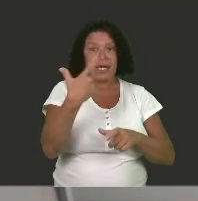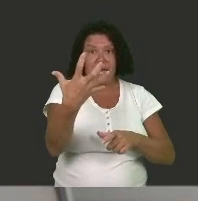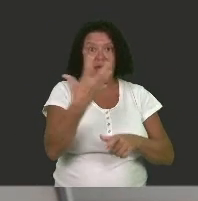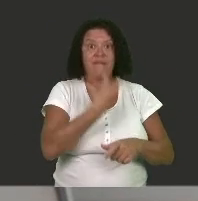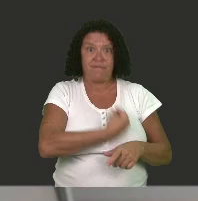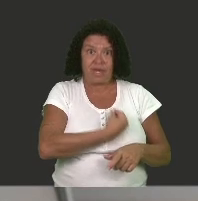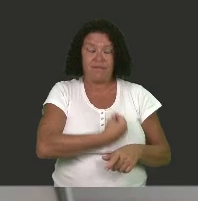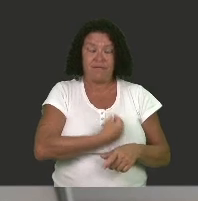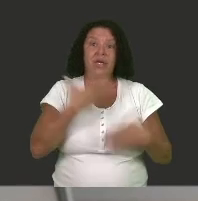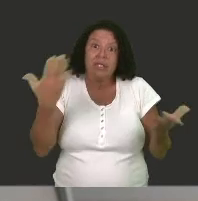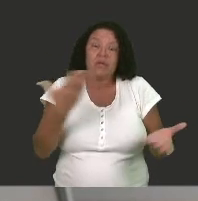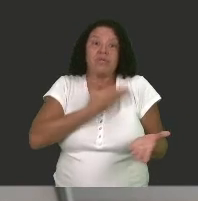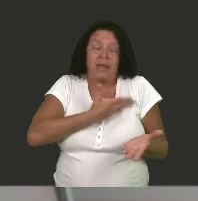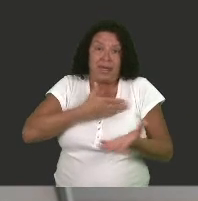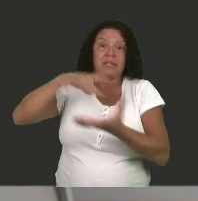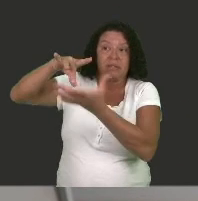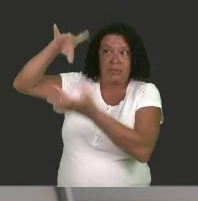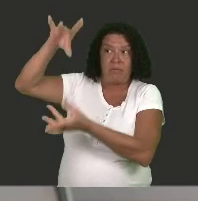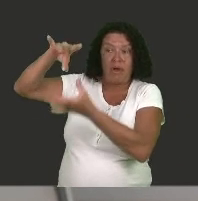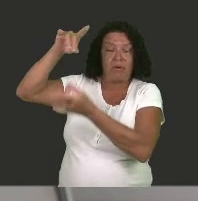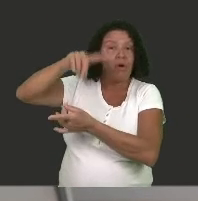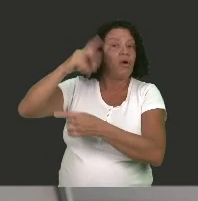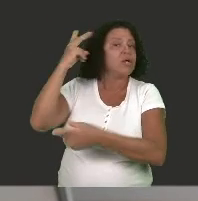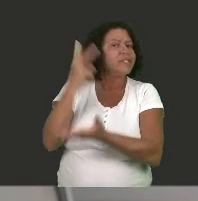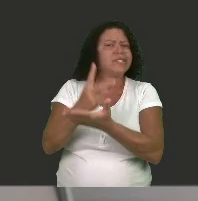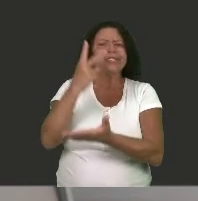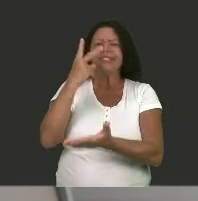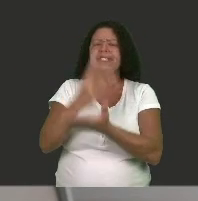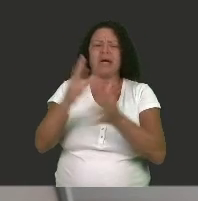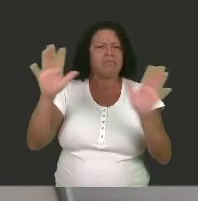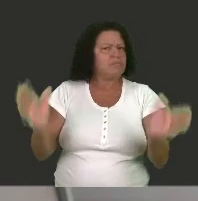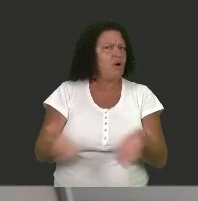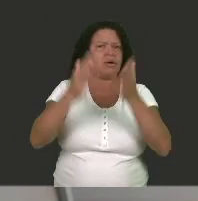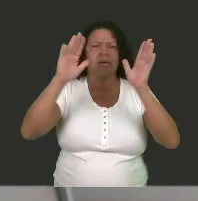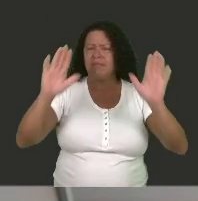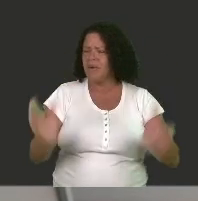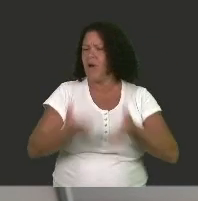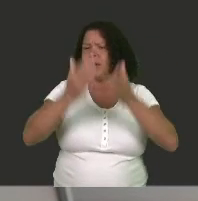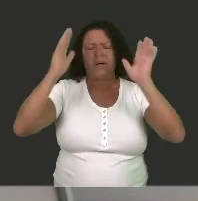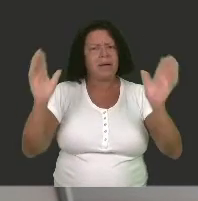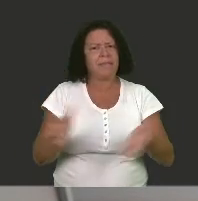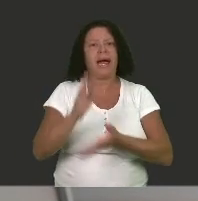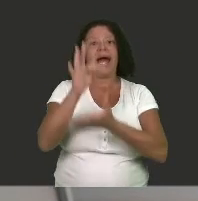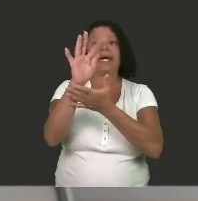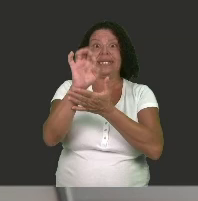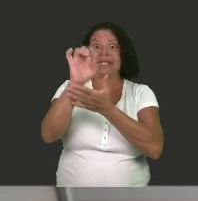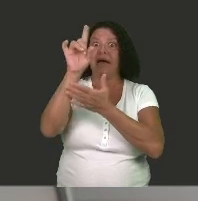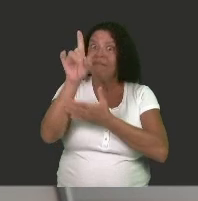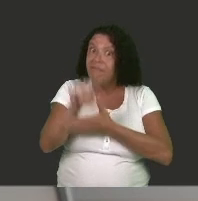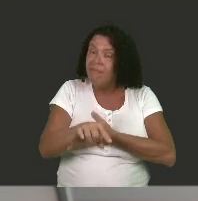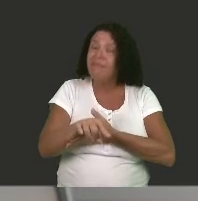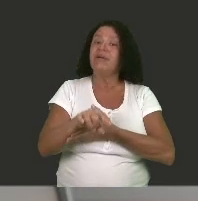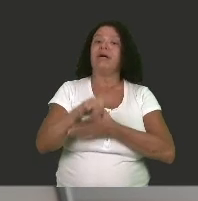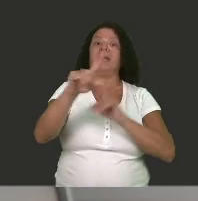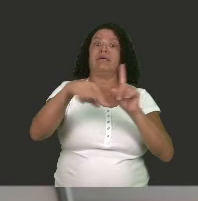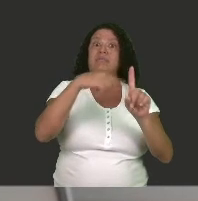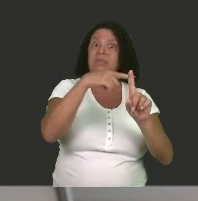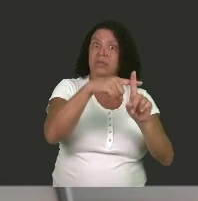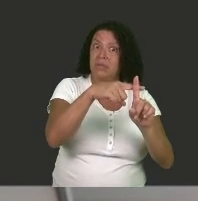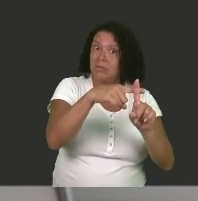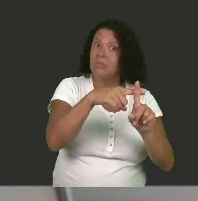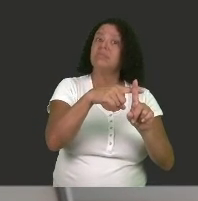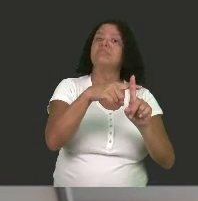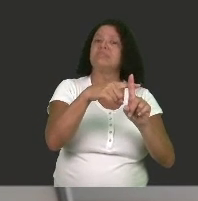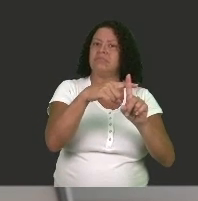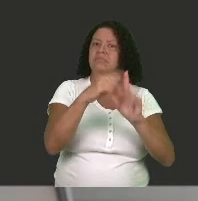os amigos espirituais, eles estão o tempo todo nos estimulando a ter fé, a ter uma visão positiva